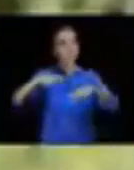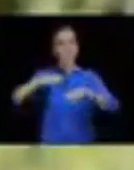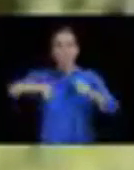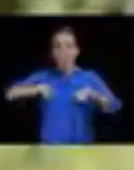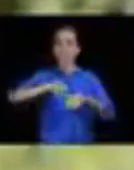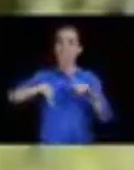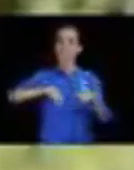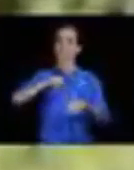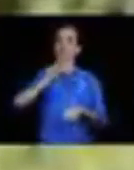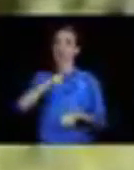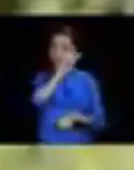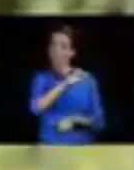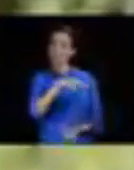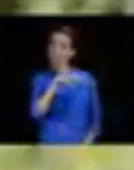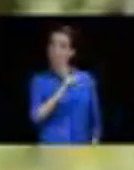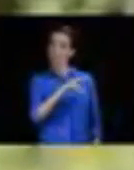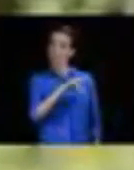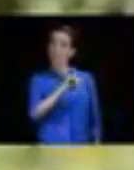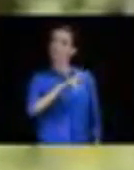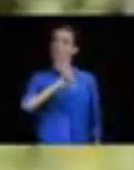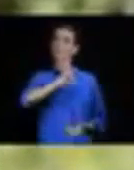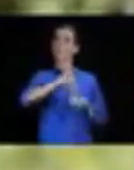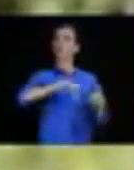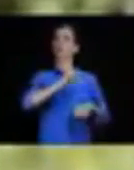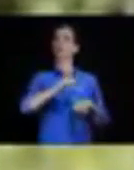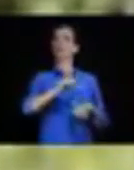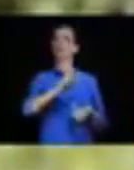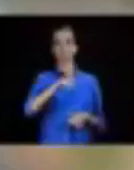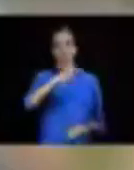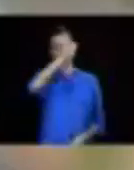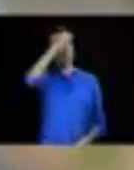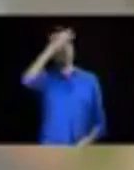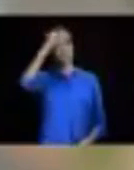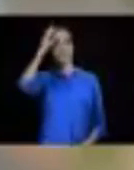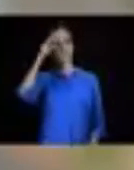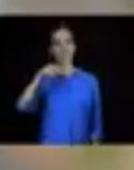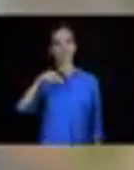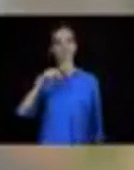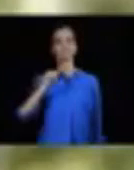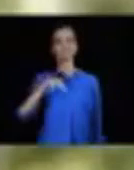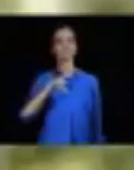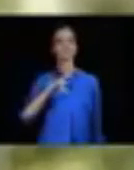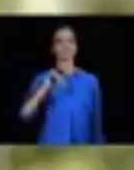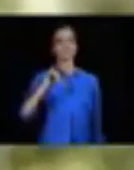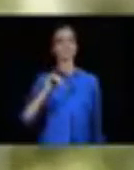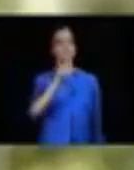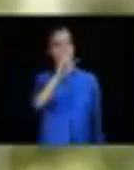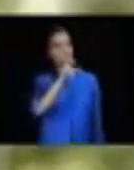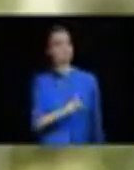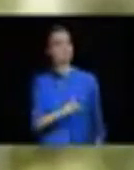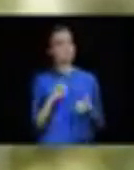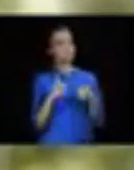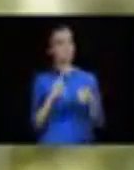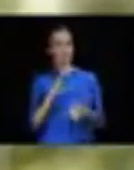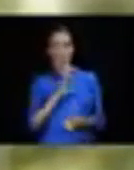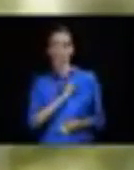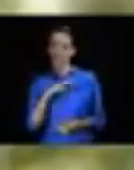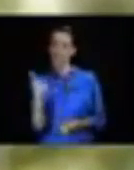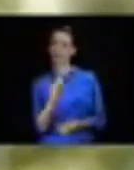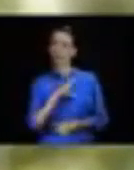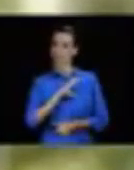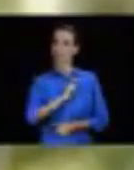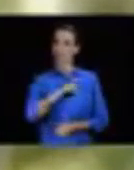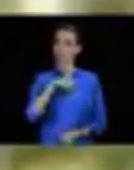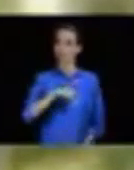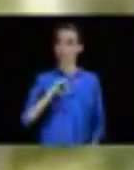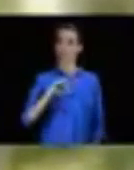tem que mudar e vai ser ele que vai mudar isso aí. Vai ser o nosso prefeito. Doutor Nancy é um cara muito querido